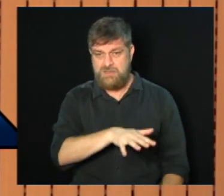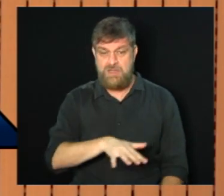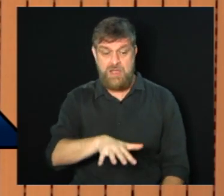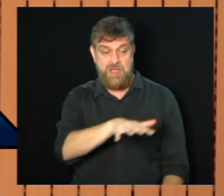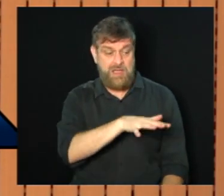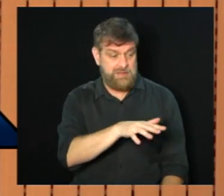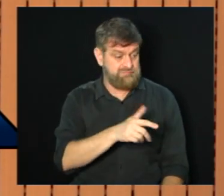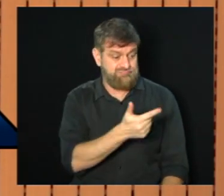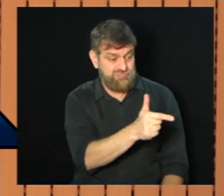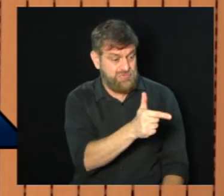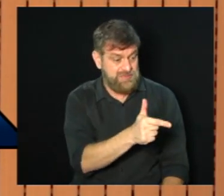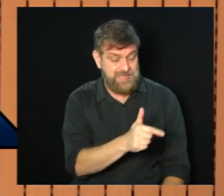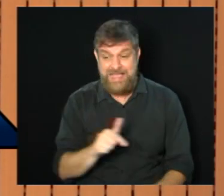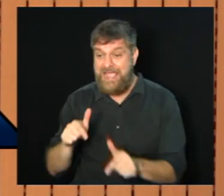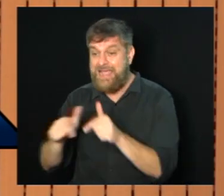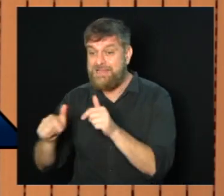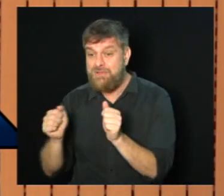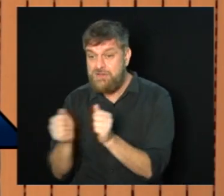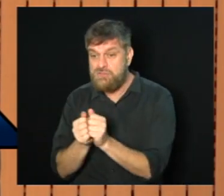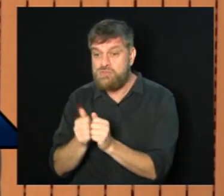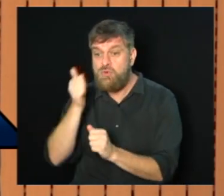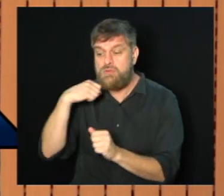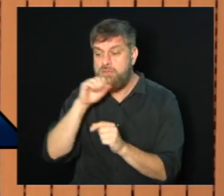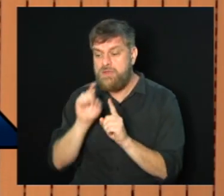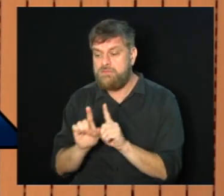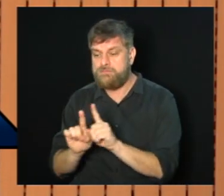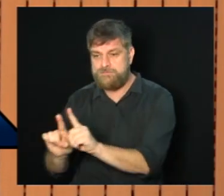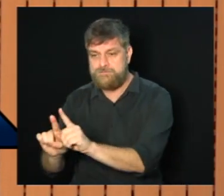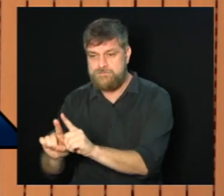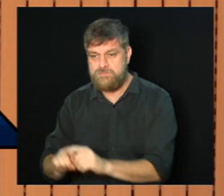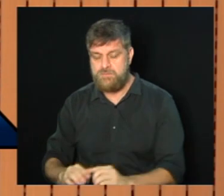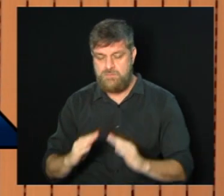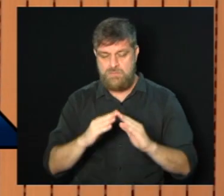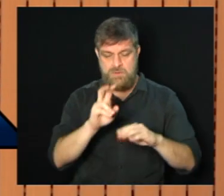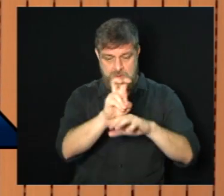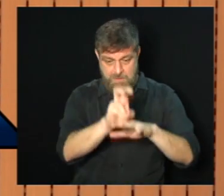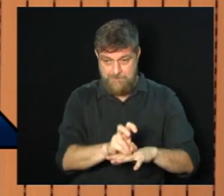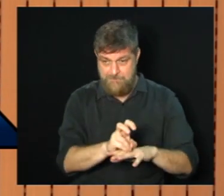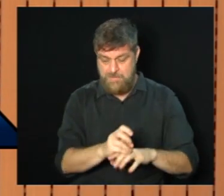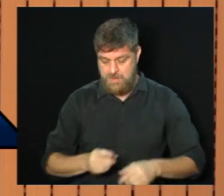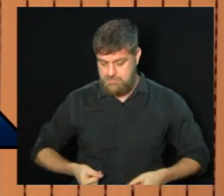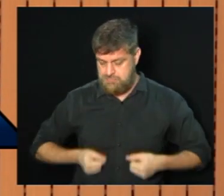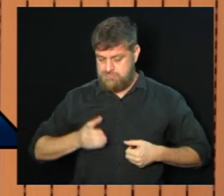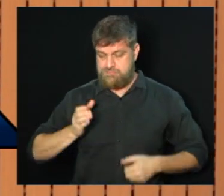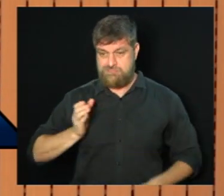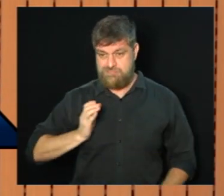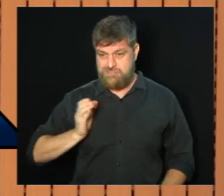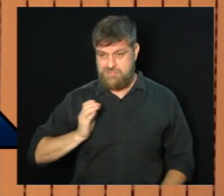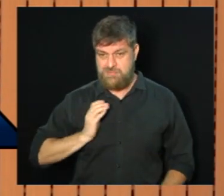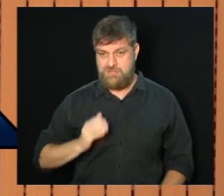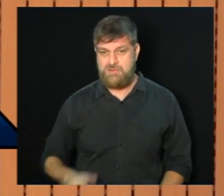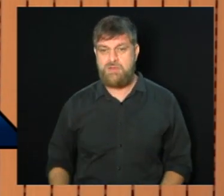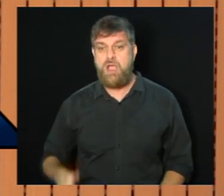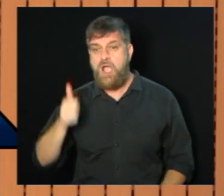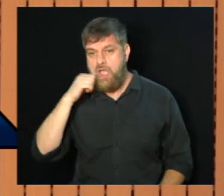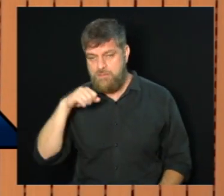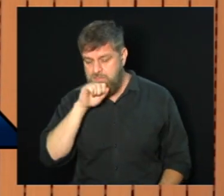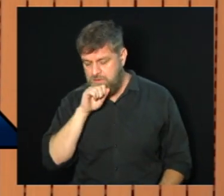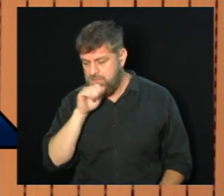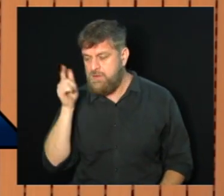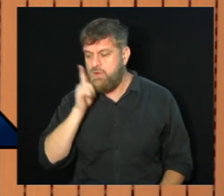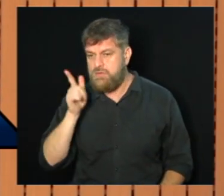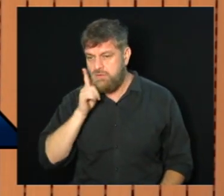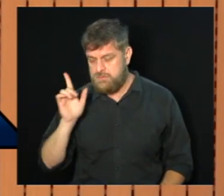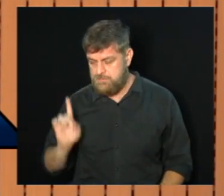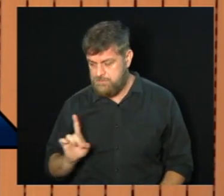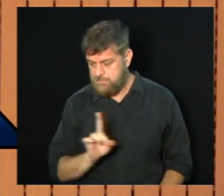vezes. E se nós tivermos creches, até nos bairros nobres, com essas vagas, as mães conseguirão levar até a